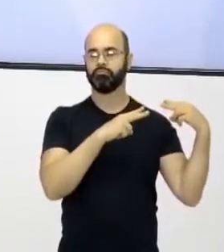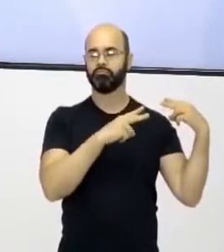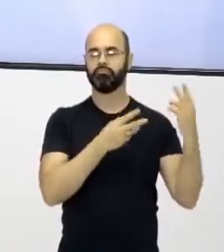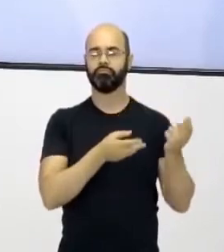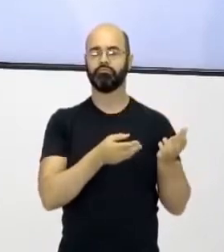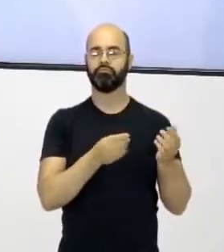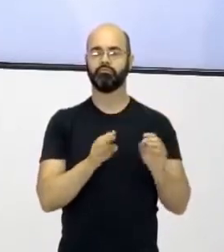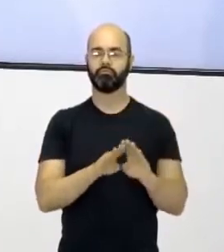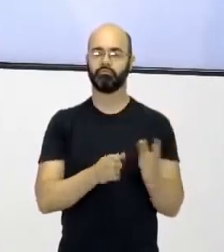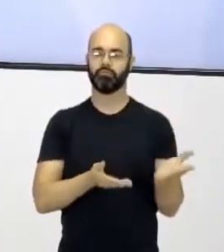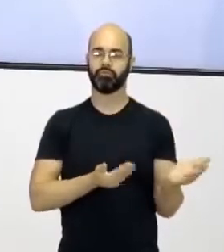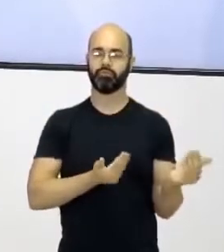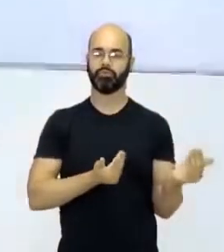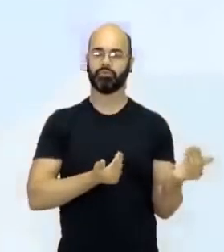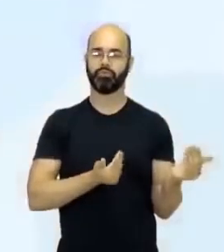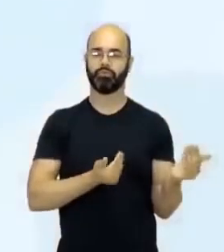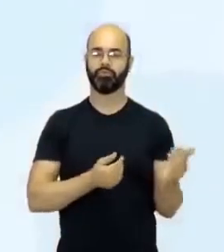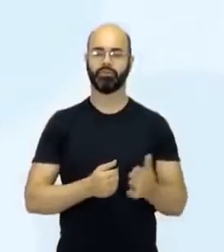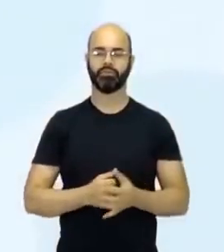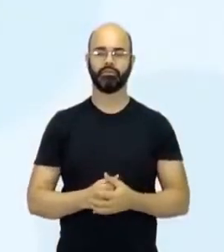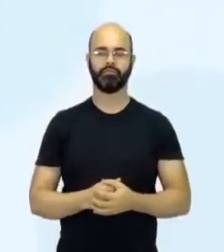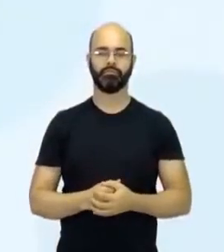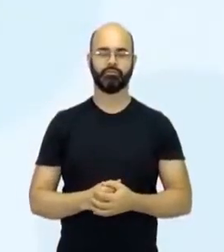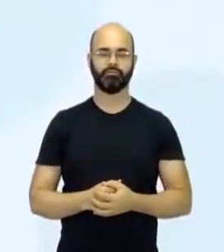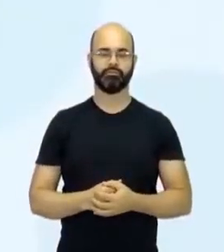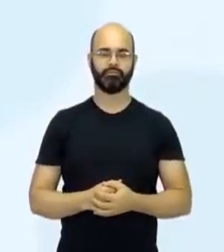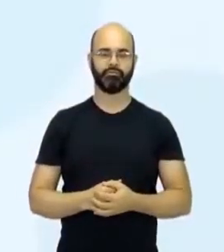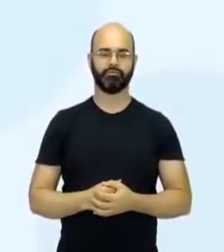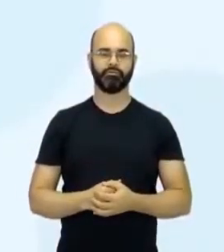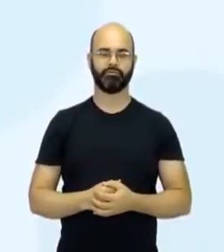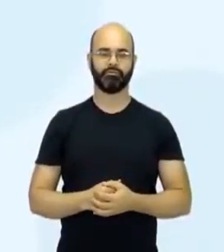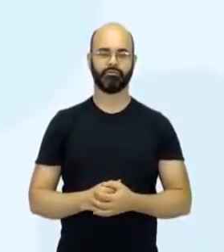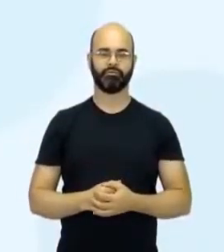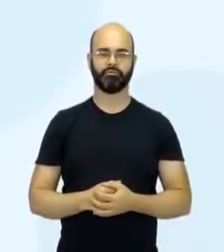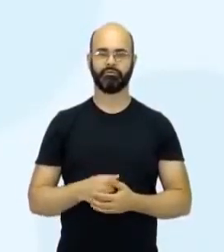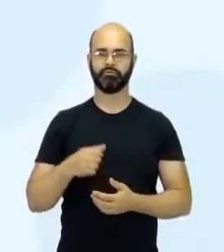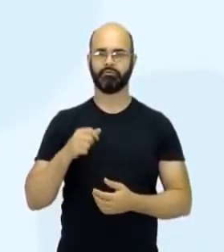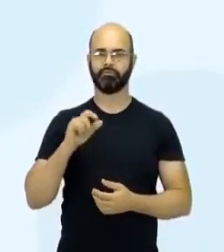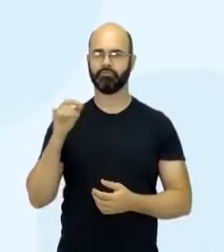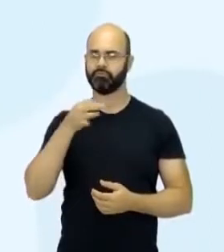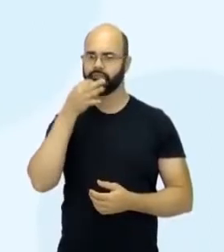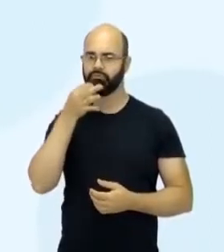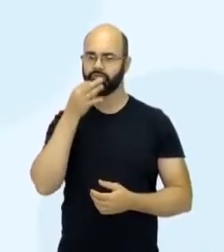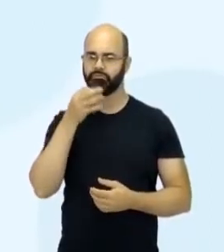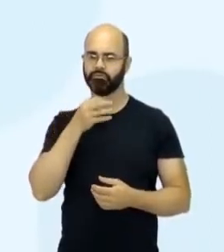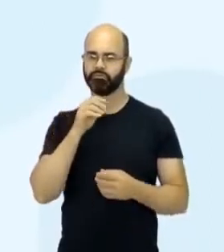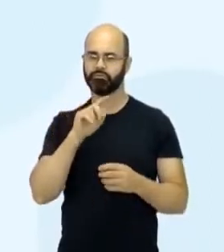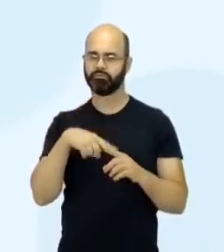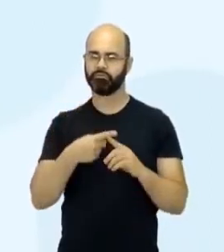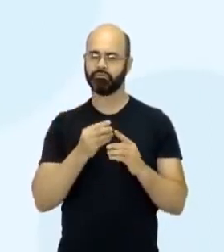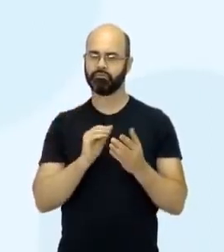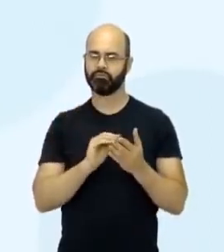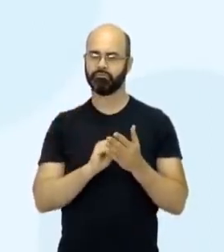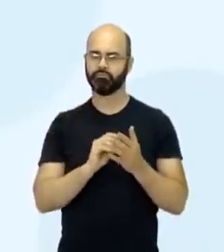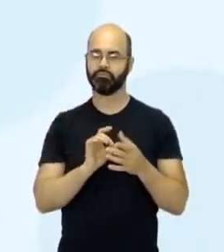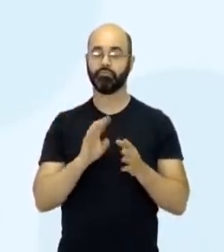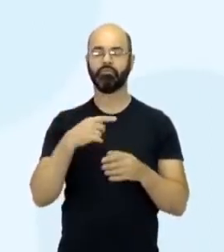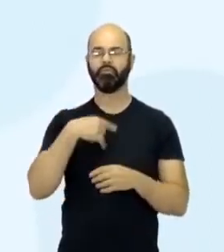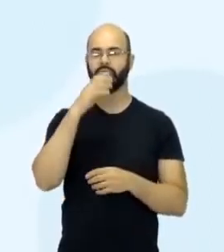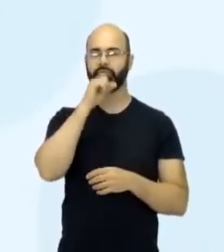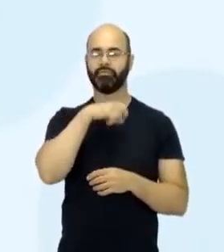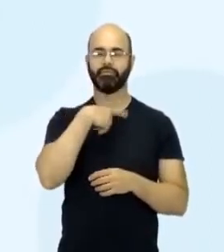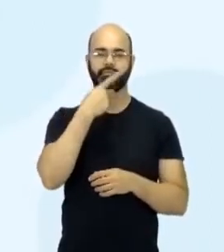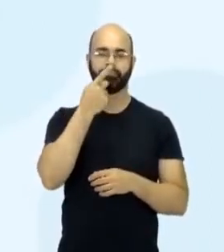e jovens, ok? Pode aí deixar na tela para isso, por favor. André, se tiver algum comentário aí dos professores, eu só quero comentar. Deixa eu só comentar uma